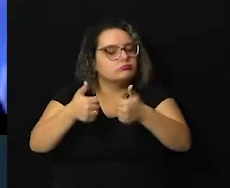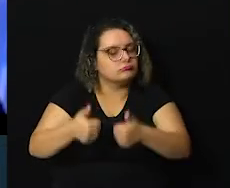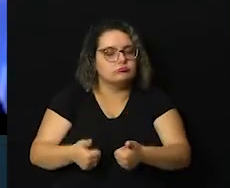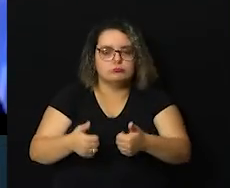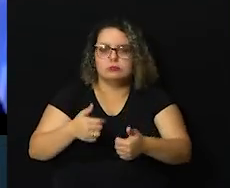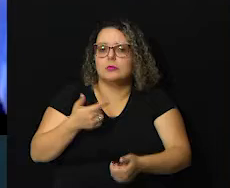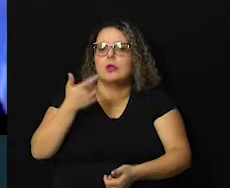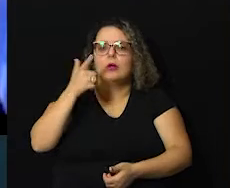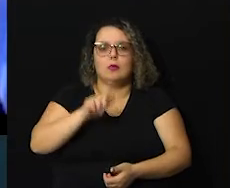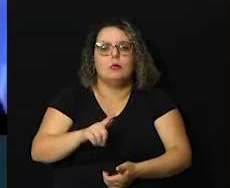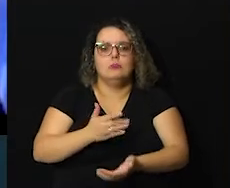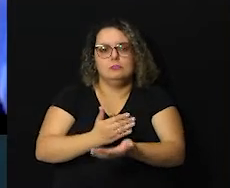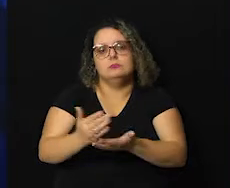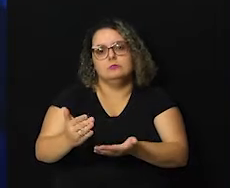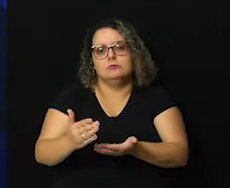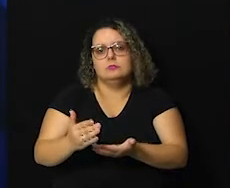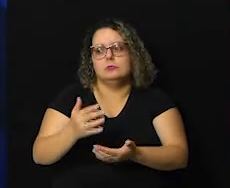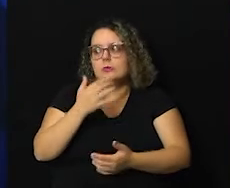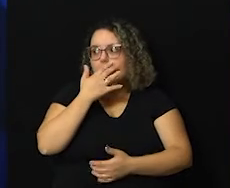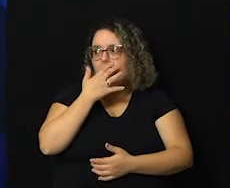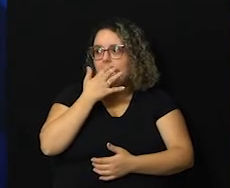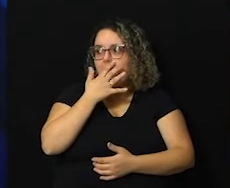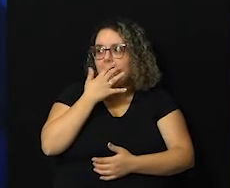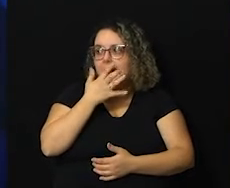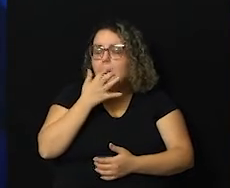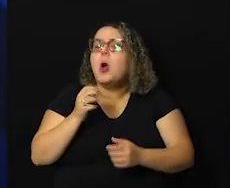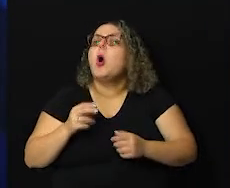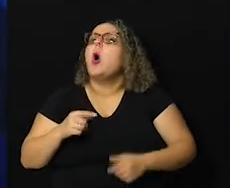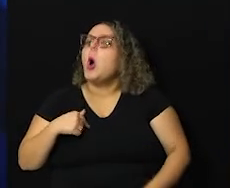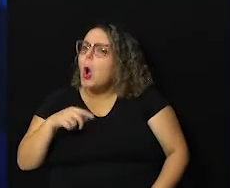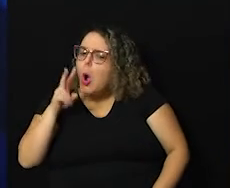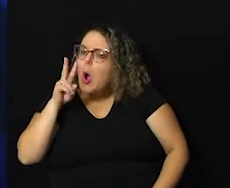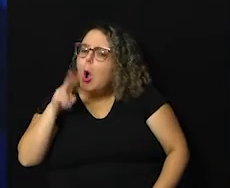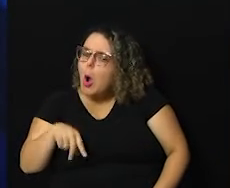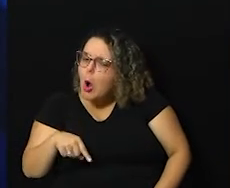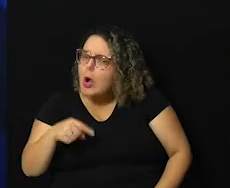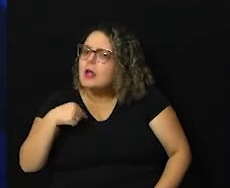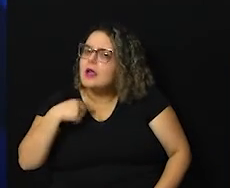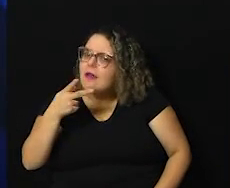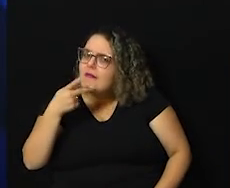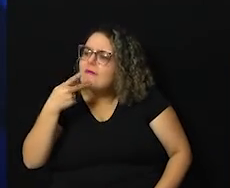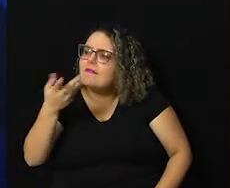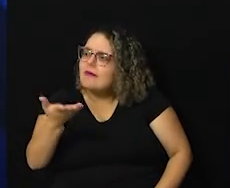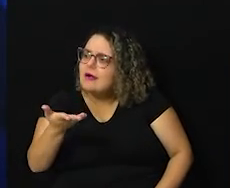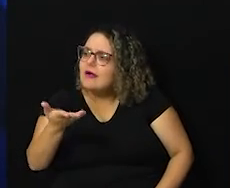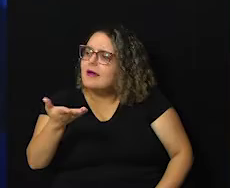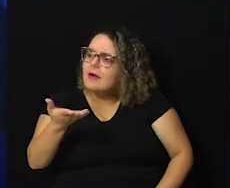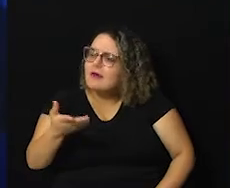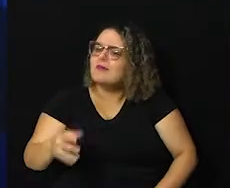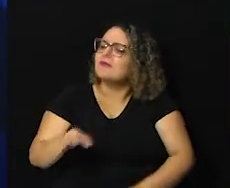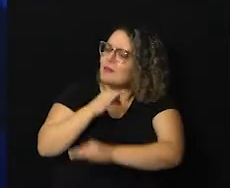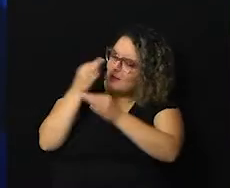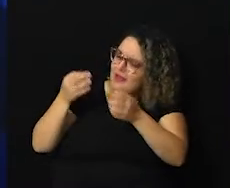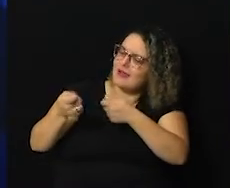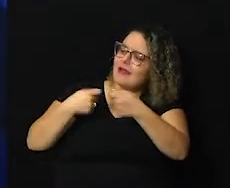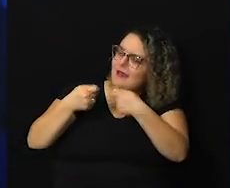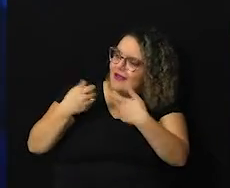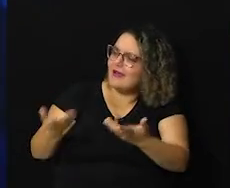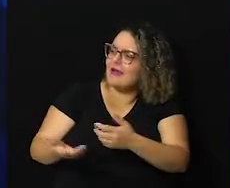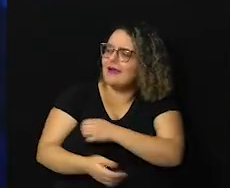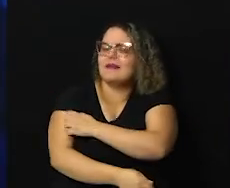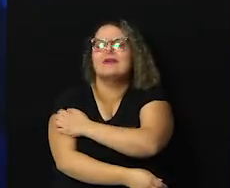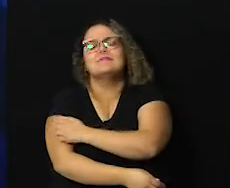projetinho prontinha para dar o Play quer dizer só tem que até coisas que não podia aqui hein menina você é demais ser lei o